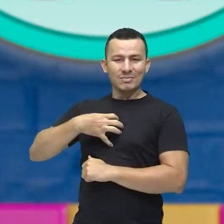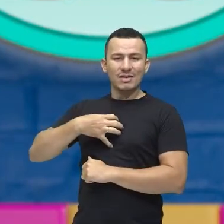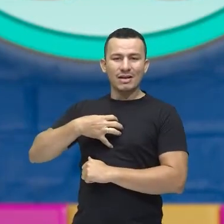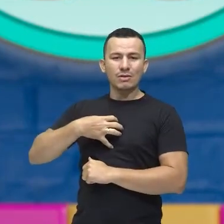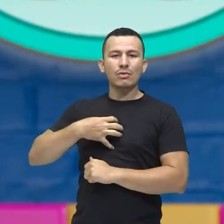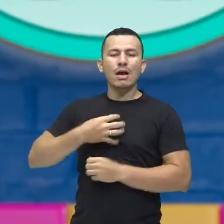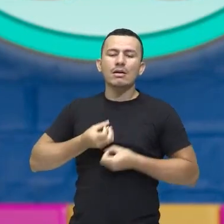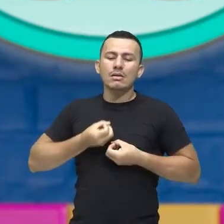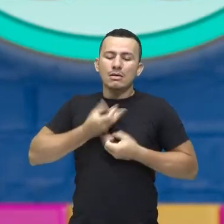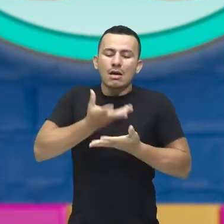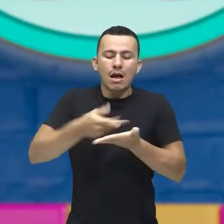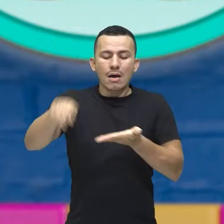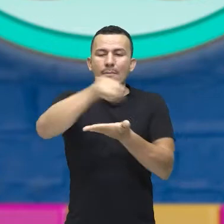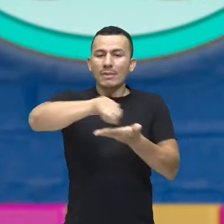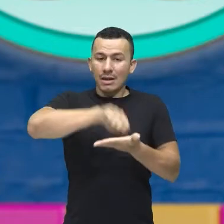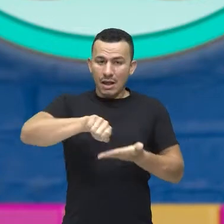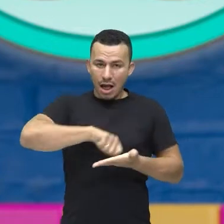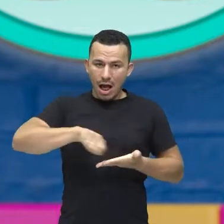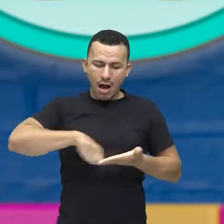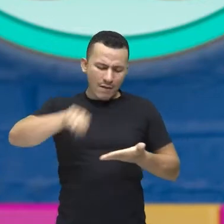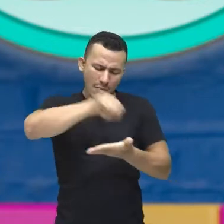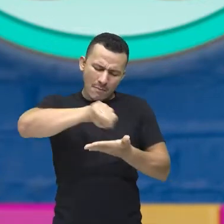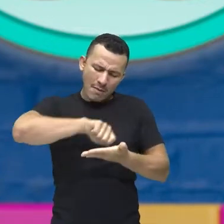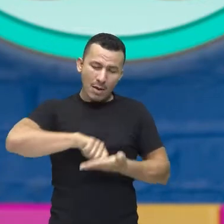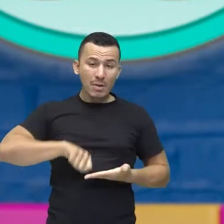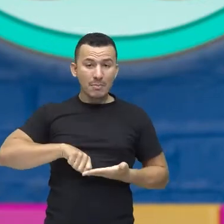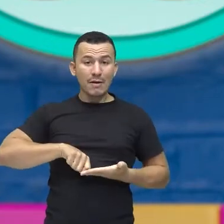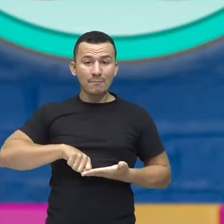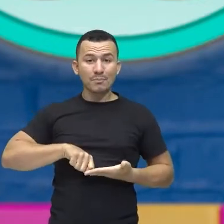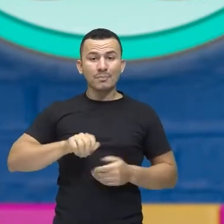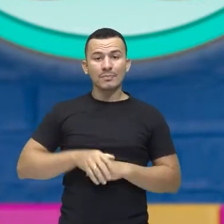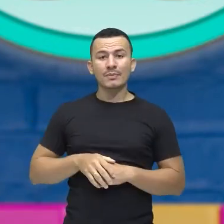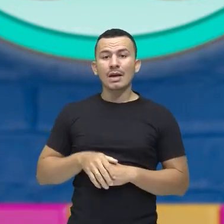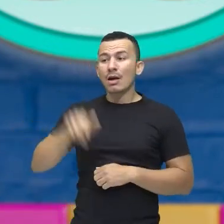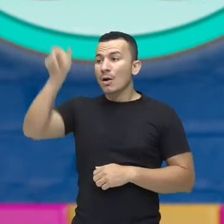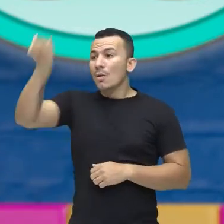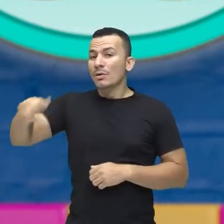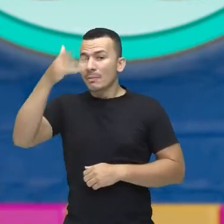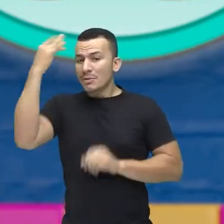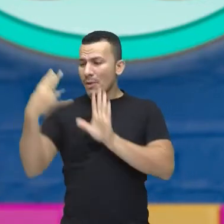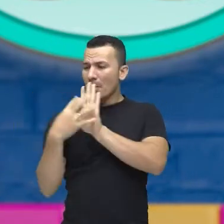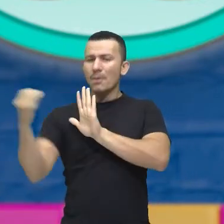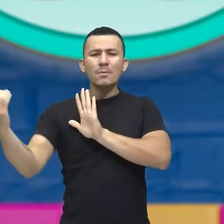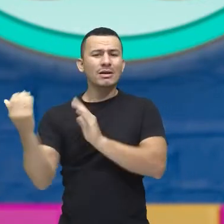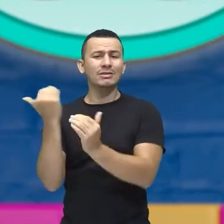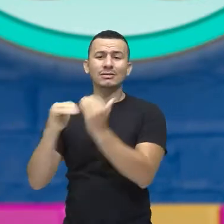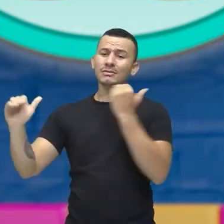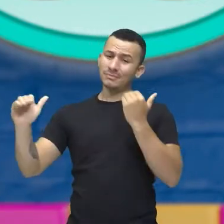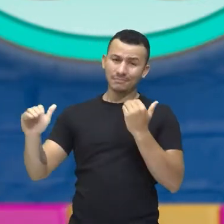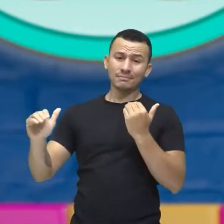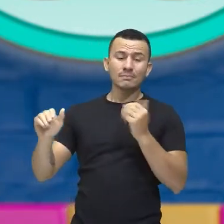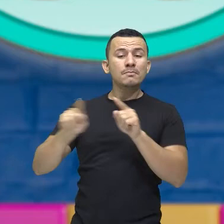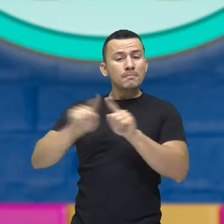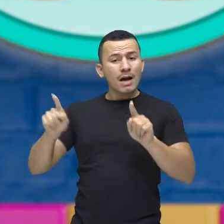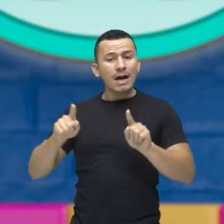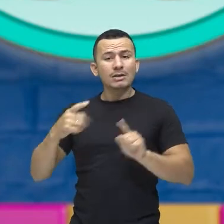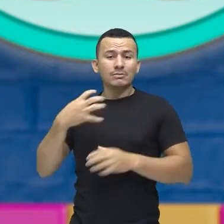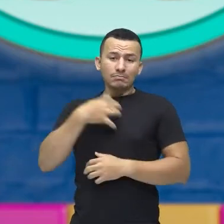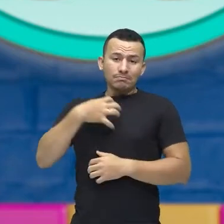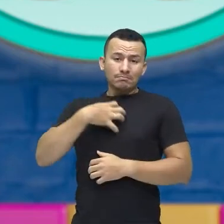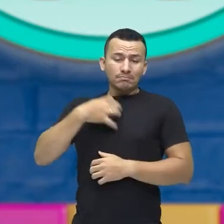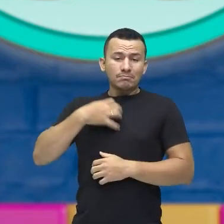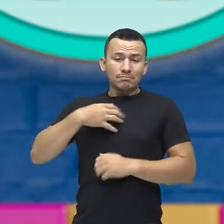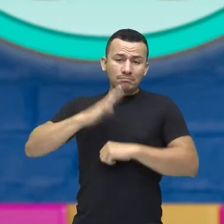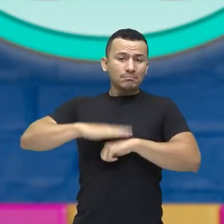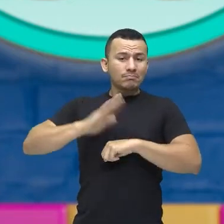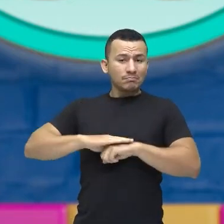em palavras, né, e dão um sentido que às vezes para o outro não faz muito sentido, mas que eu estou sabendo que eu estou